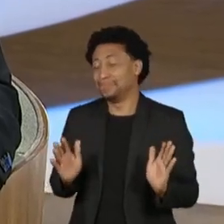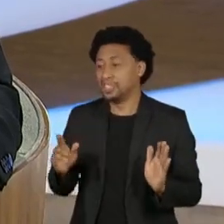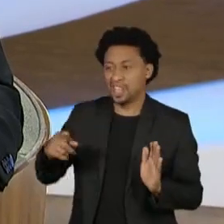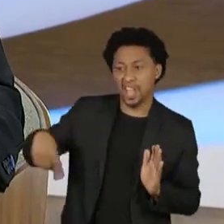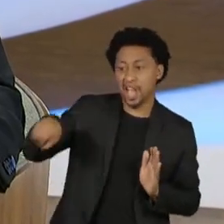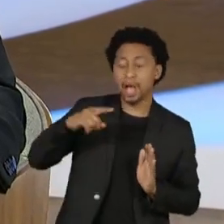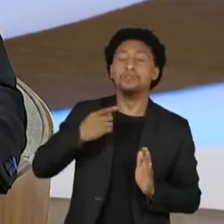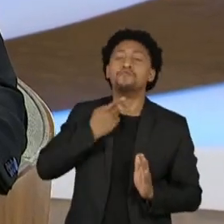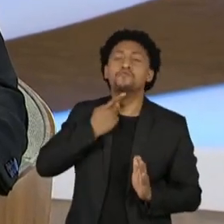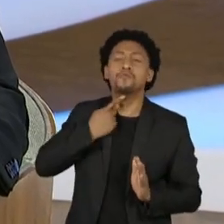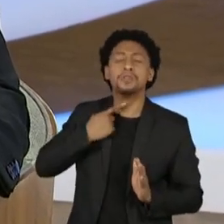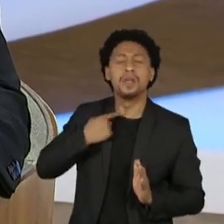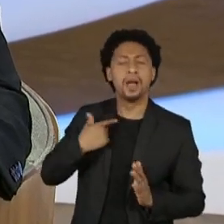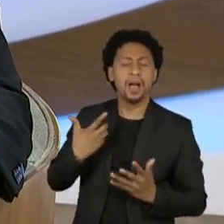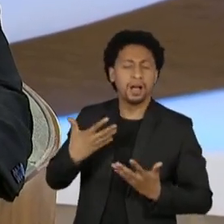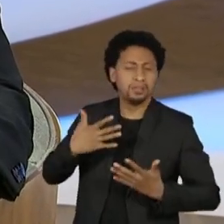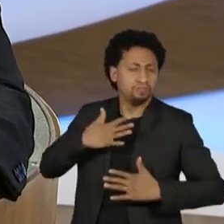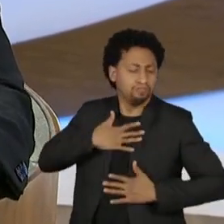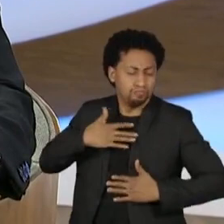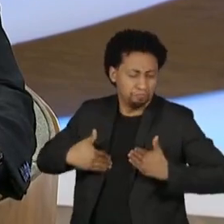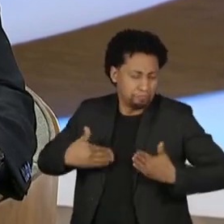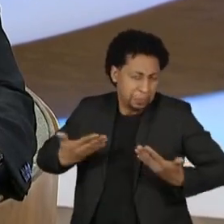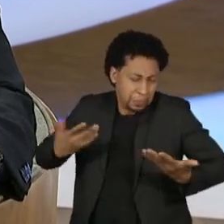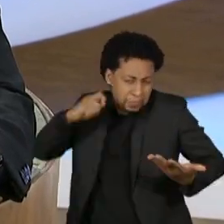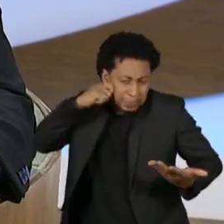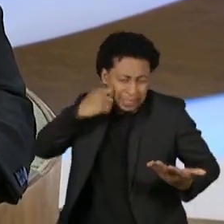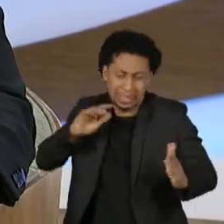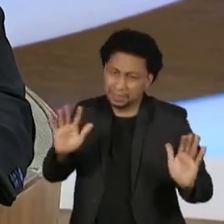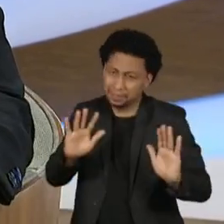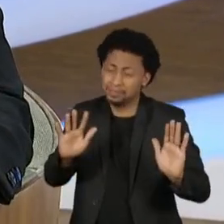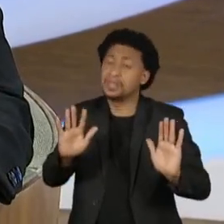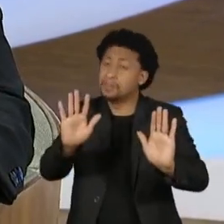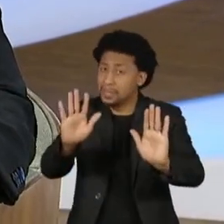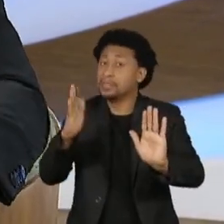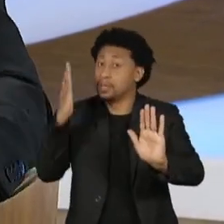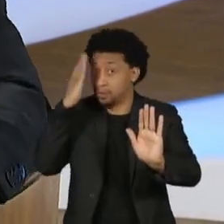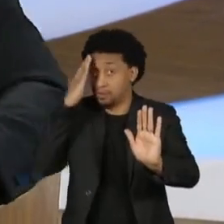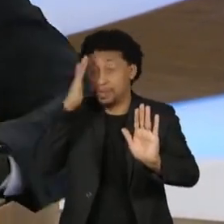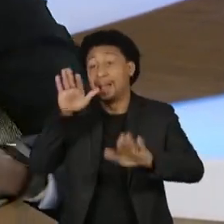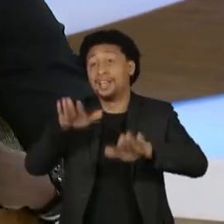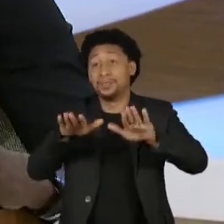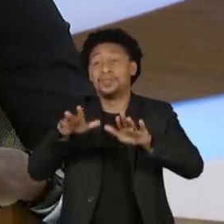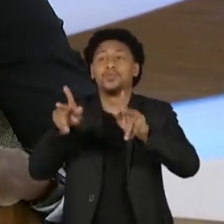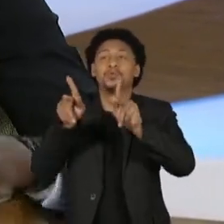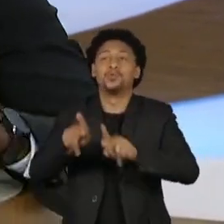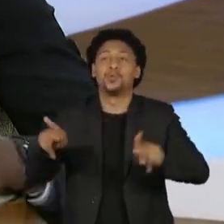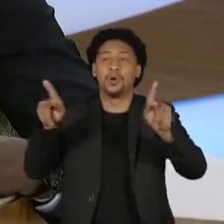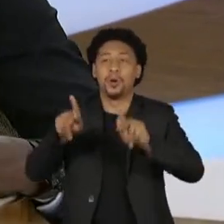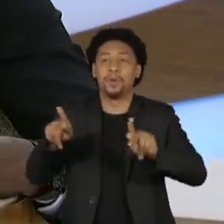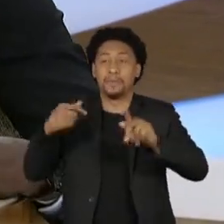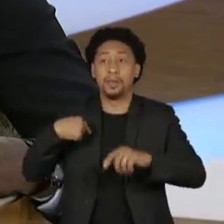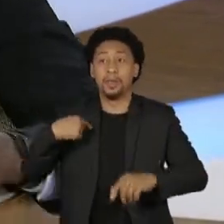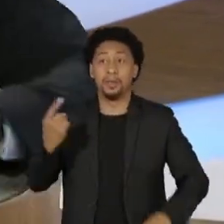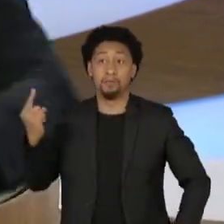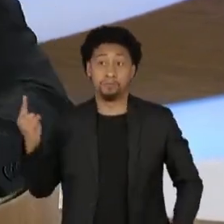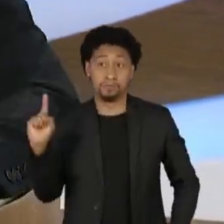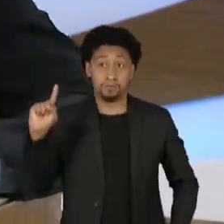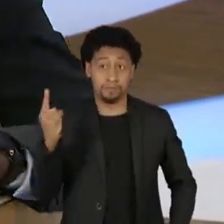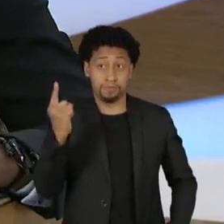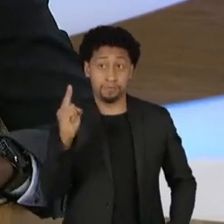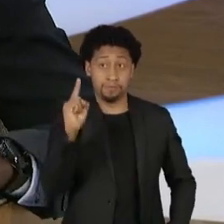eu sei que no shopping center de repente eu tô passando no lugar de repente